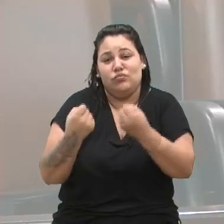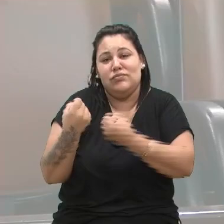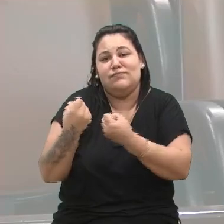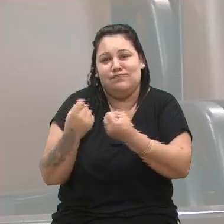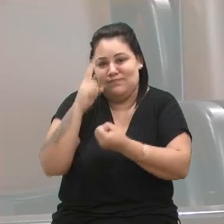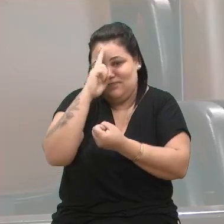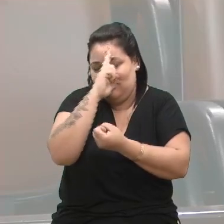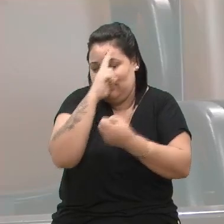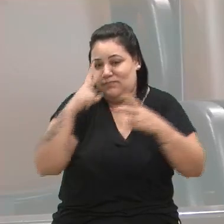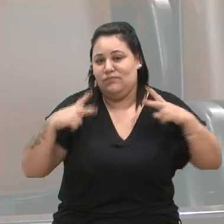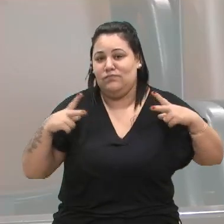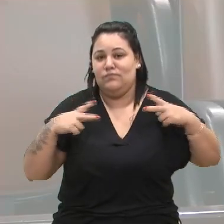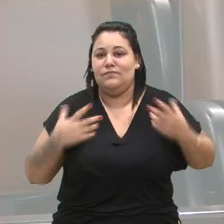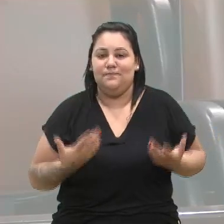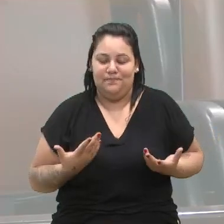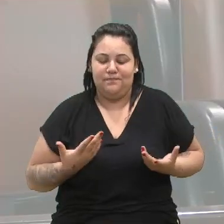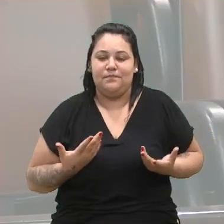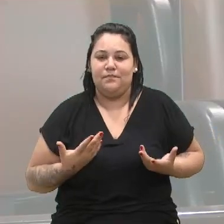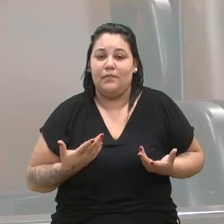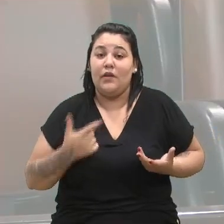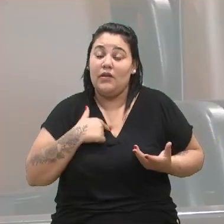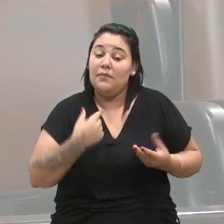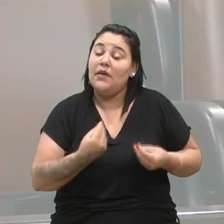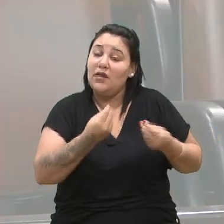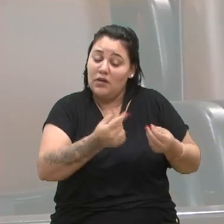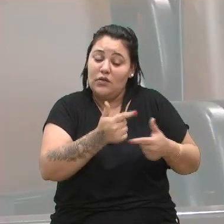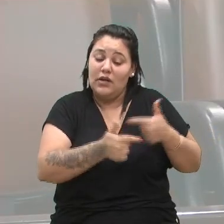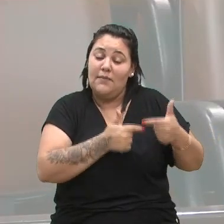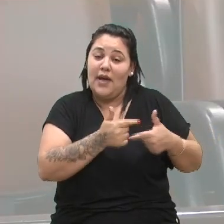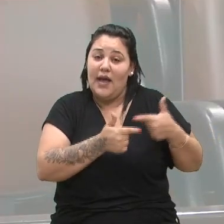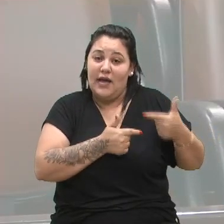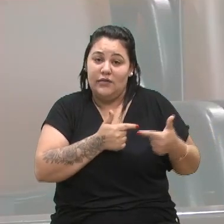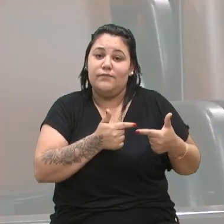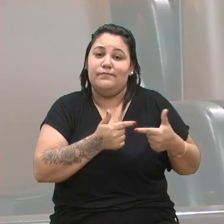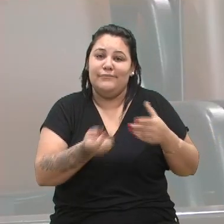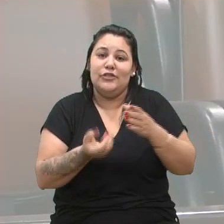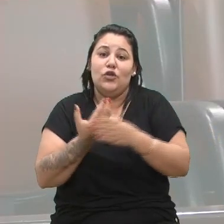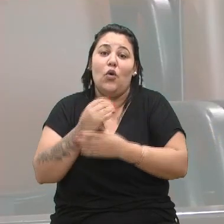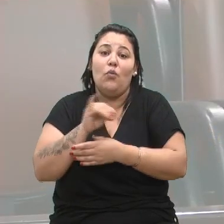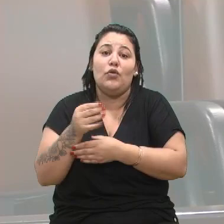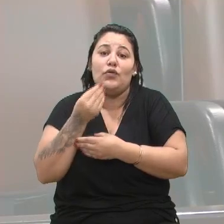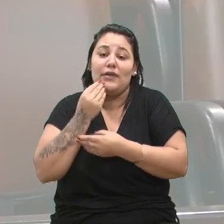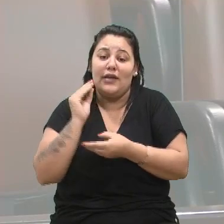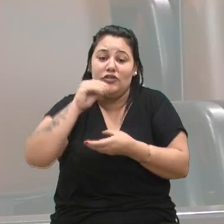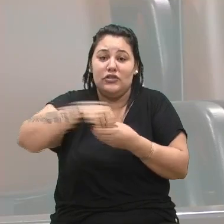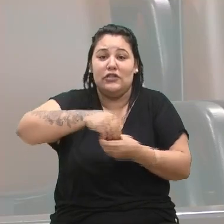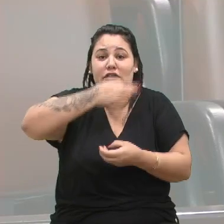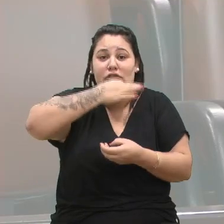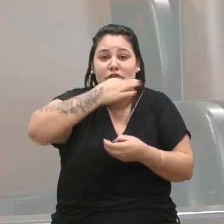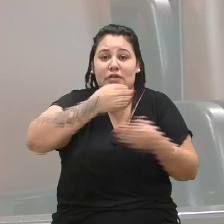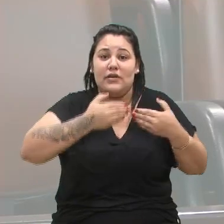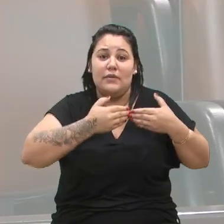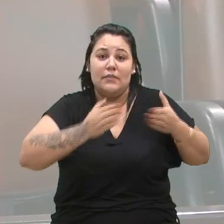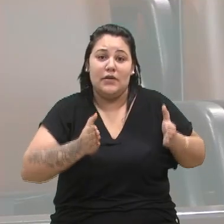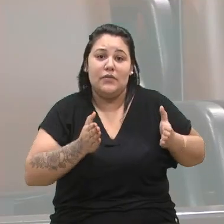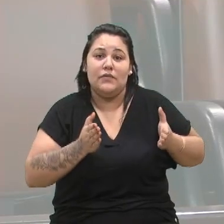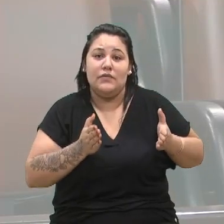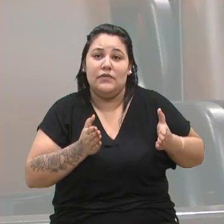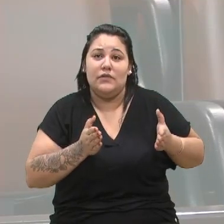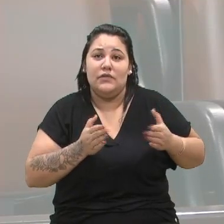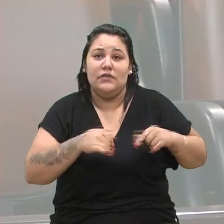estabelecer estabeleceu diversos tipos de emprego dentro de Caxias do Sul, abriu as portas de